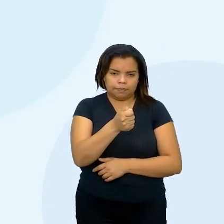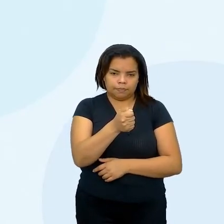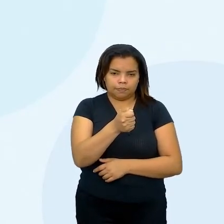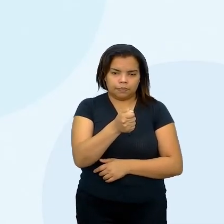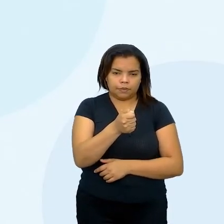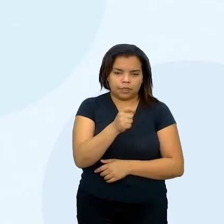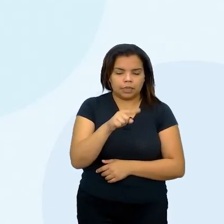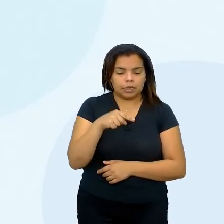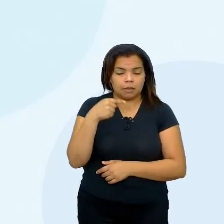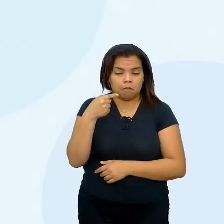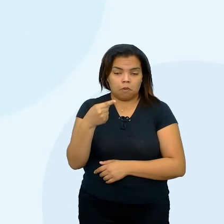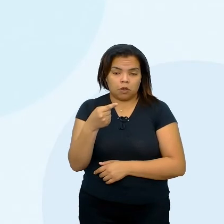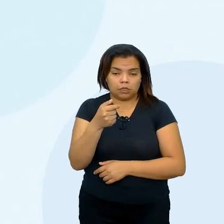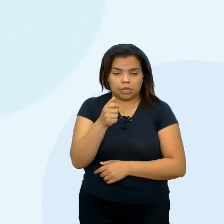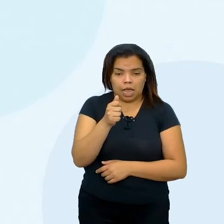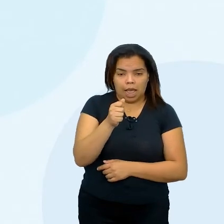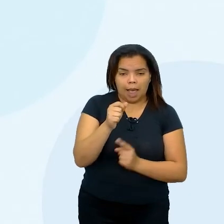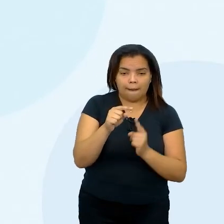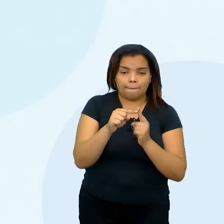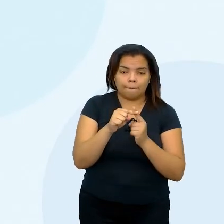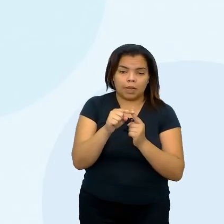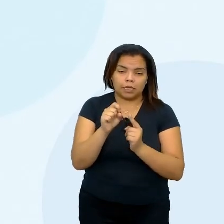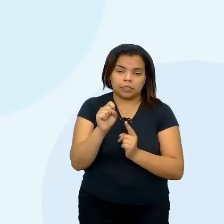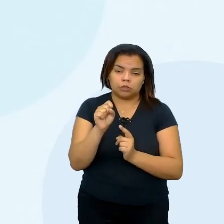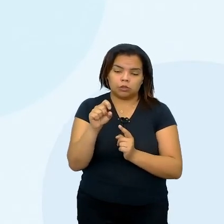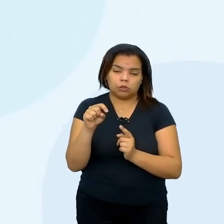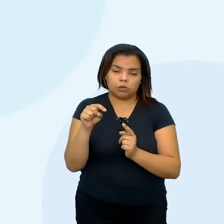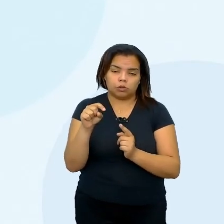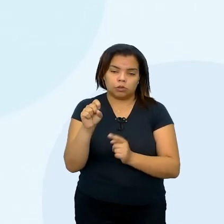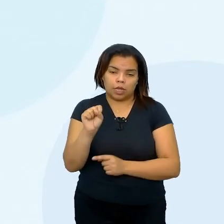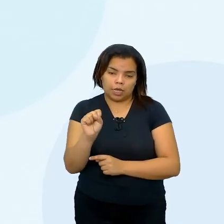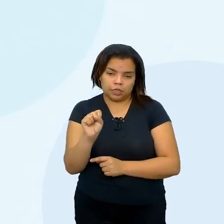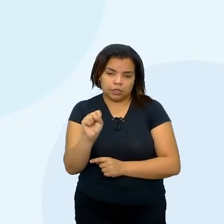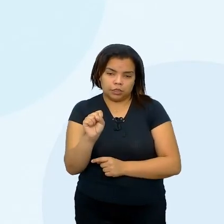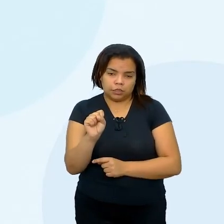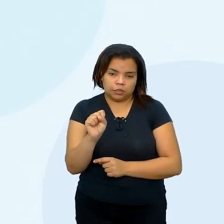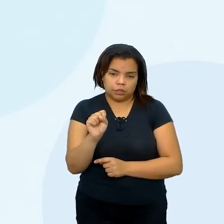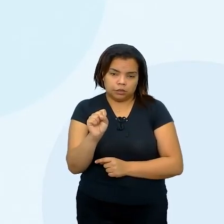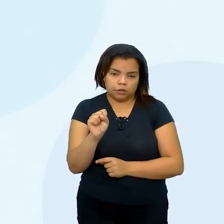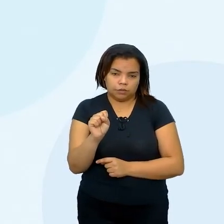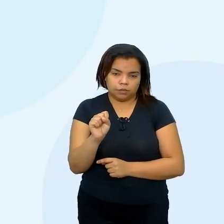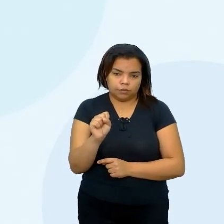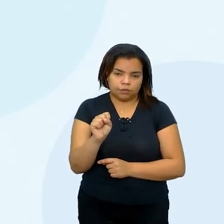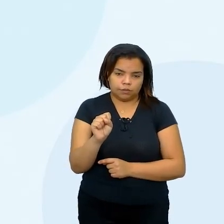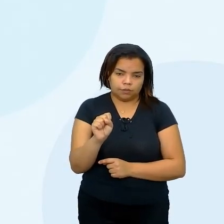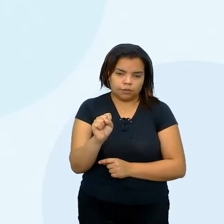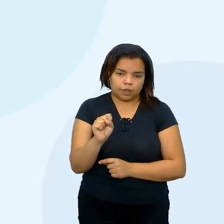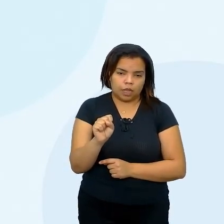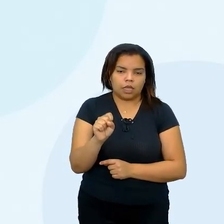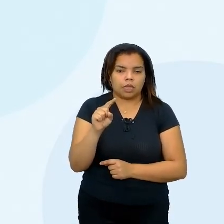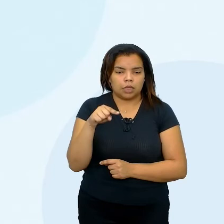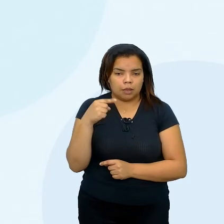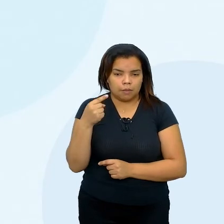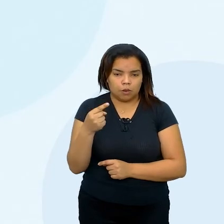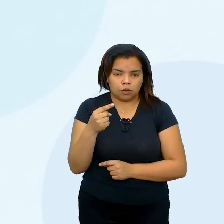segundo. AS. O segundo aqui, olha, com o primeiro.